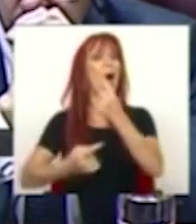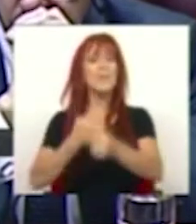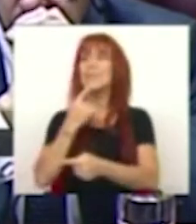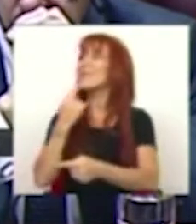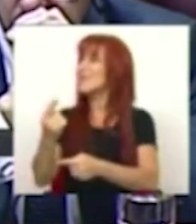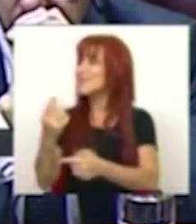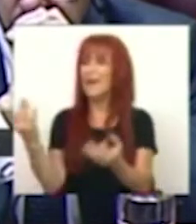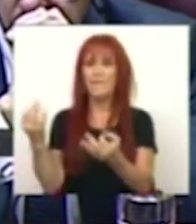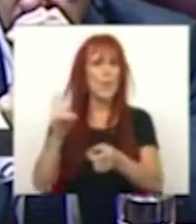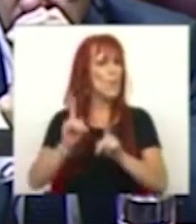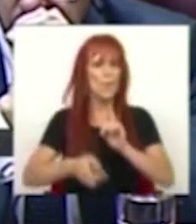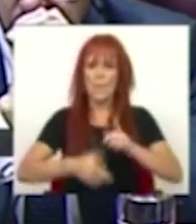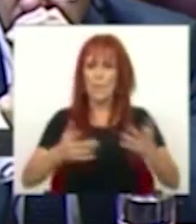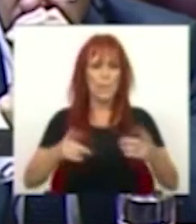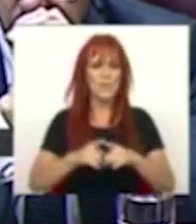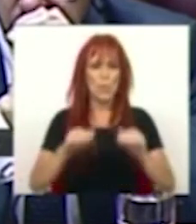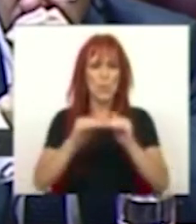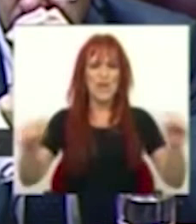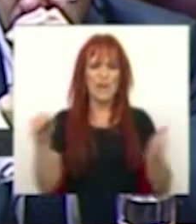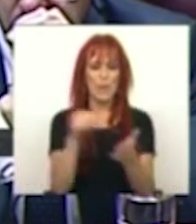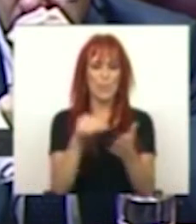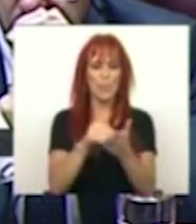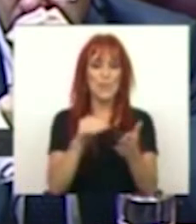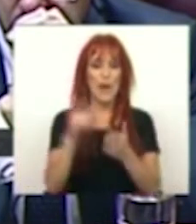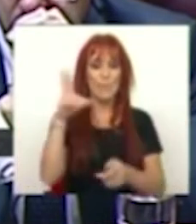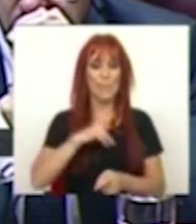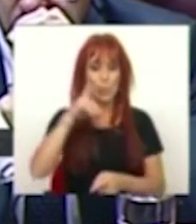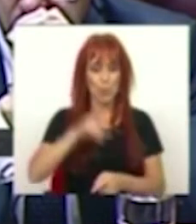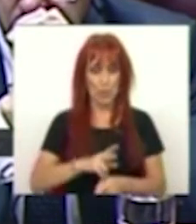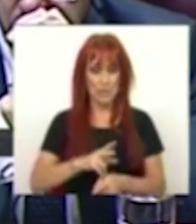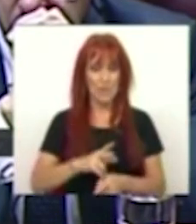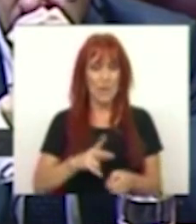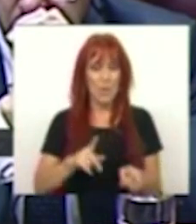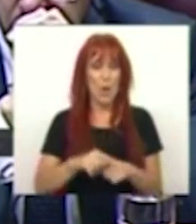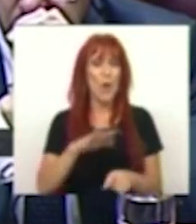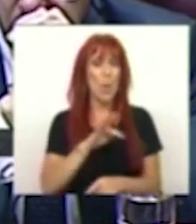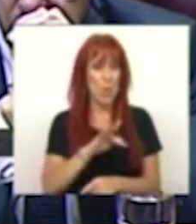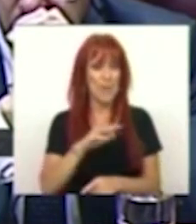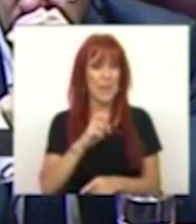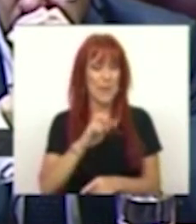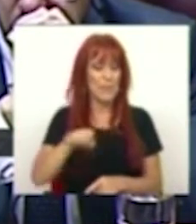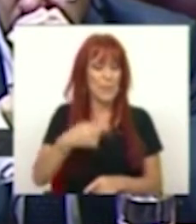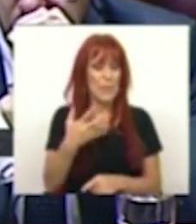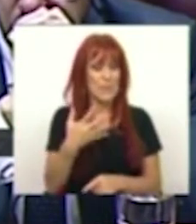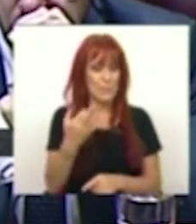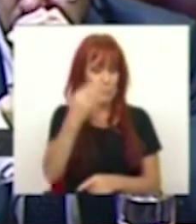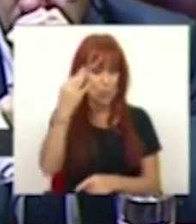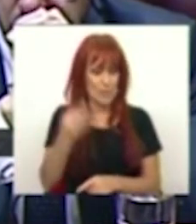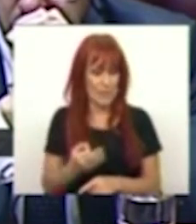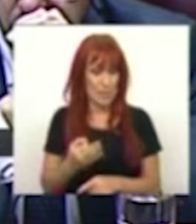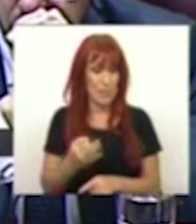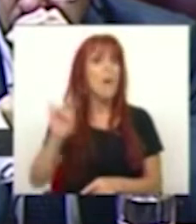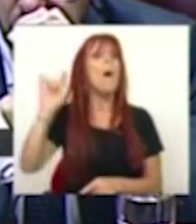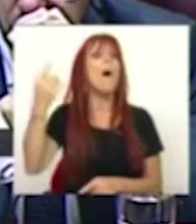diz, o nível de pobreza em Portugal seria de 43,5%